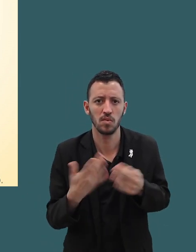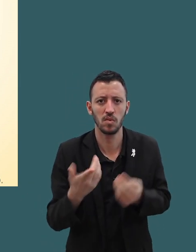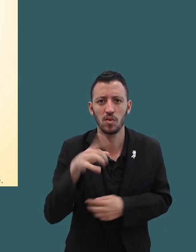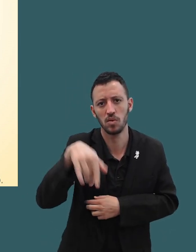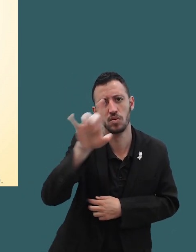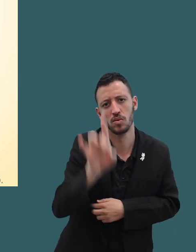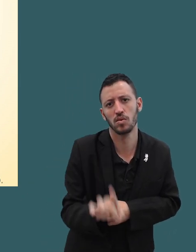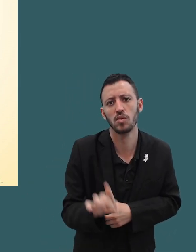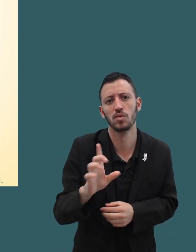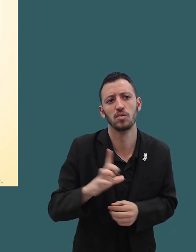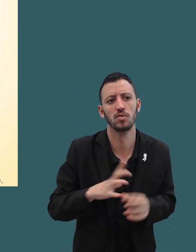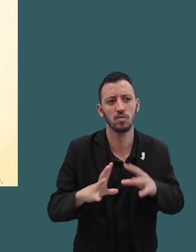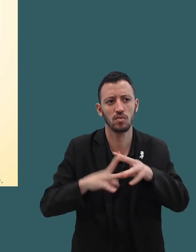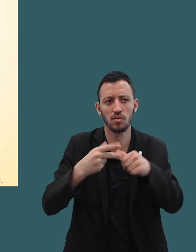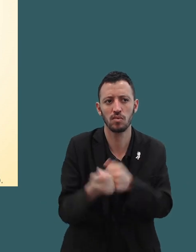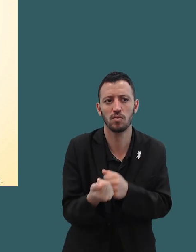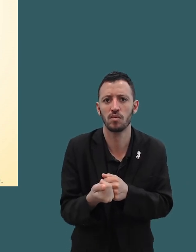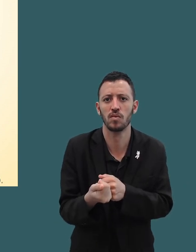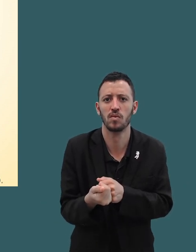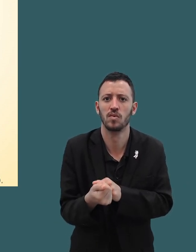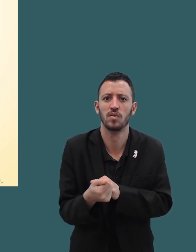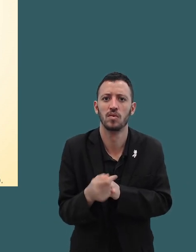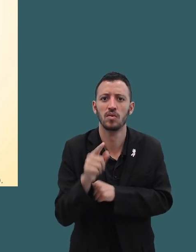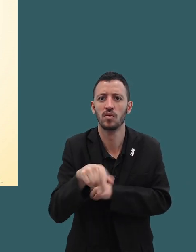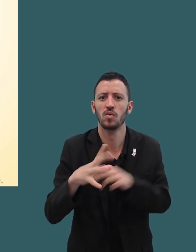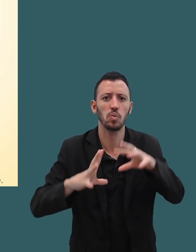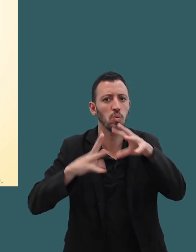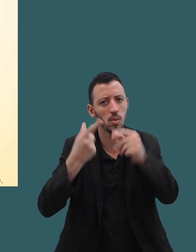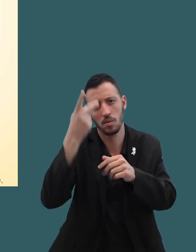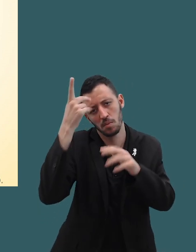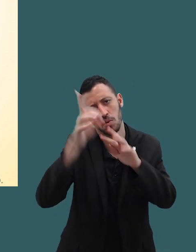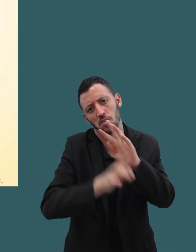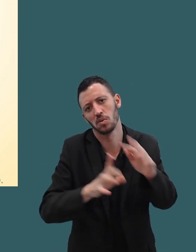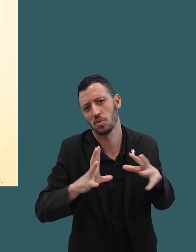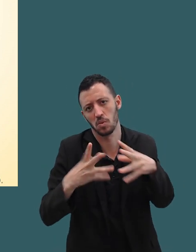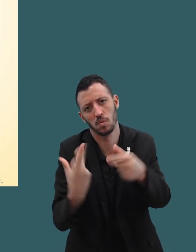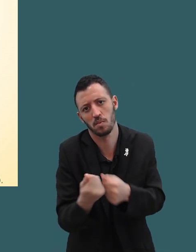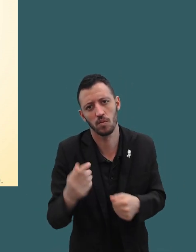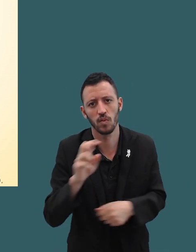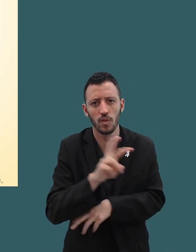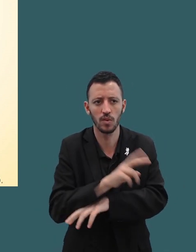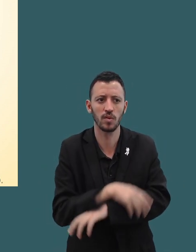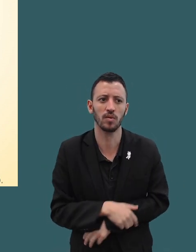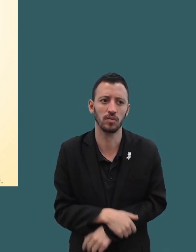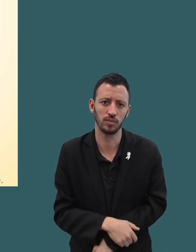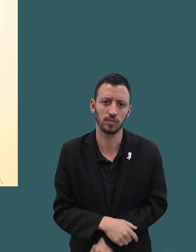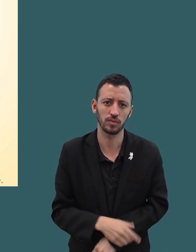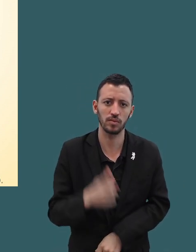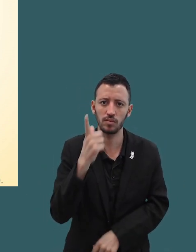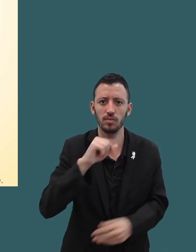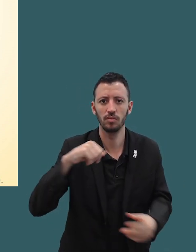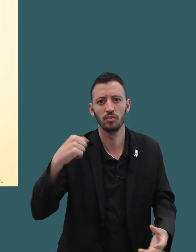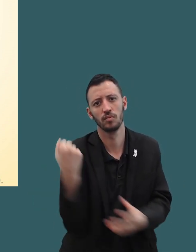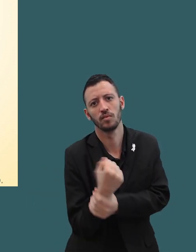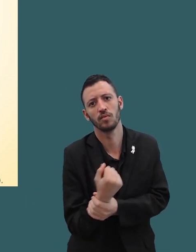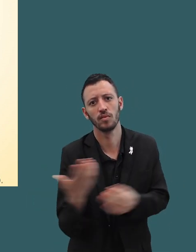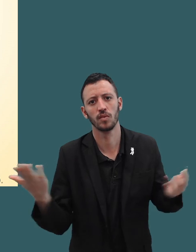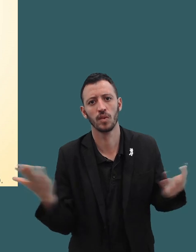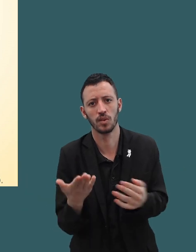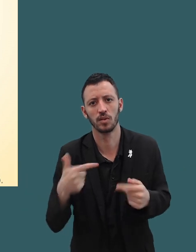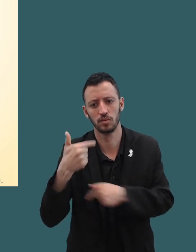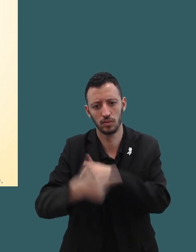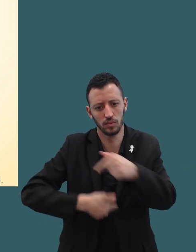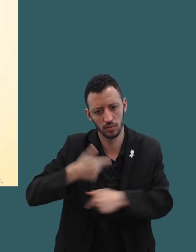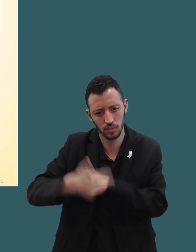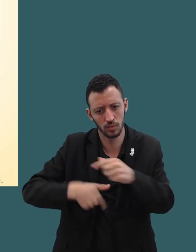Esse direito tem que estar a todos. Então, essa questão de garantir